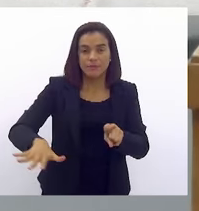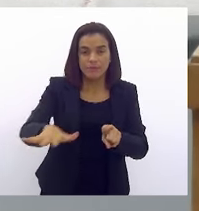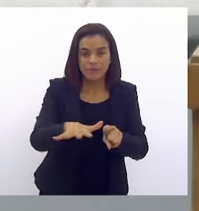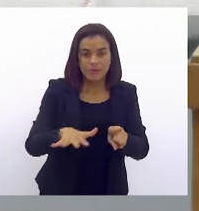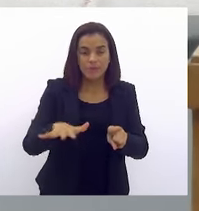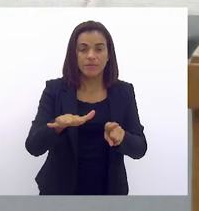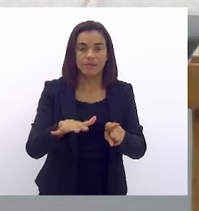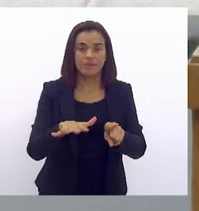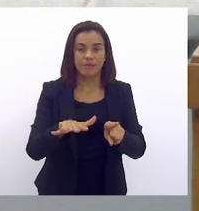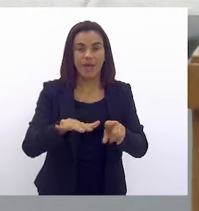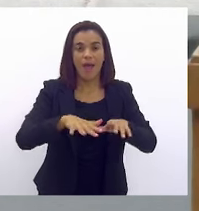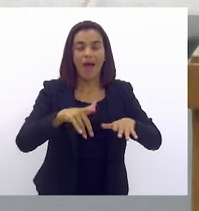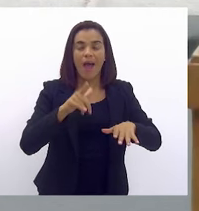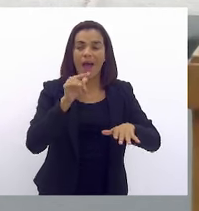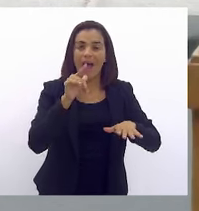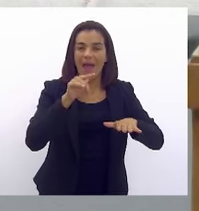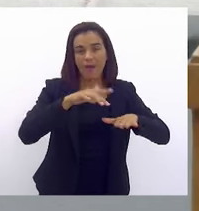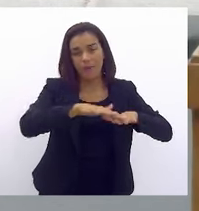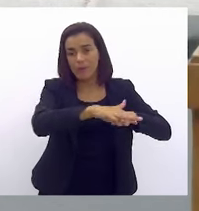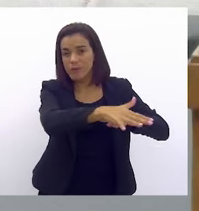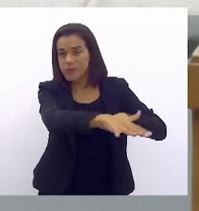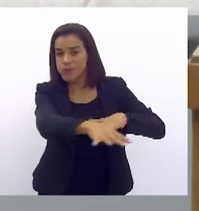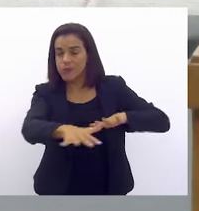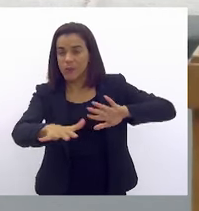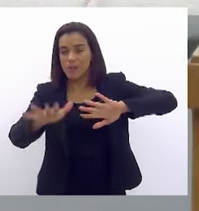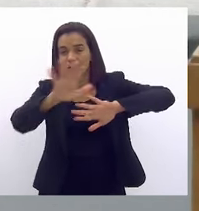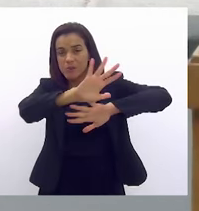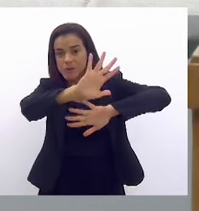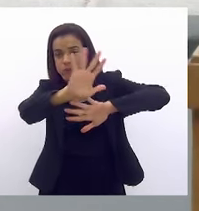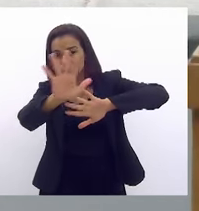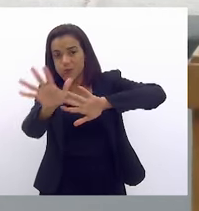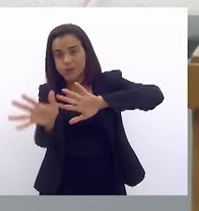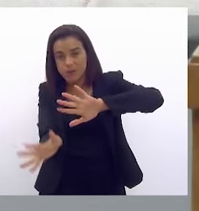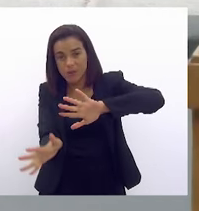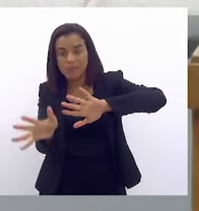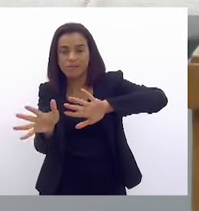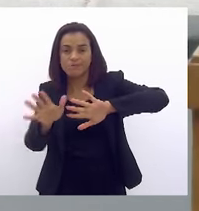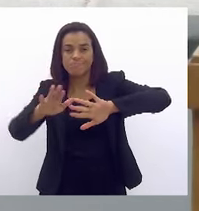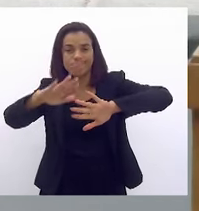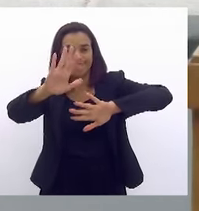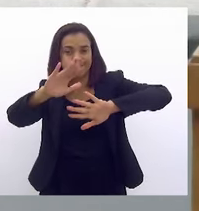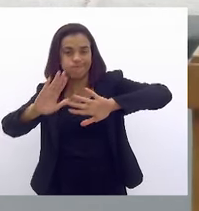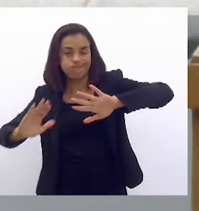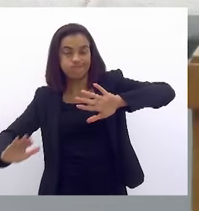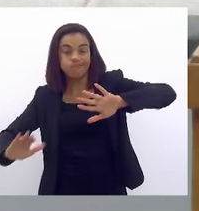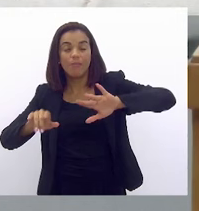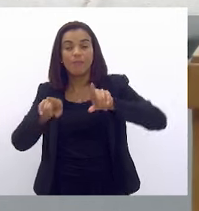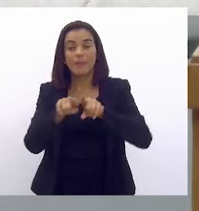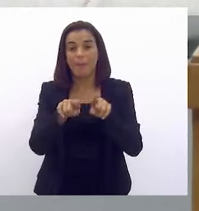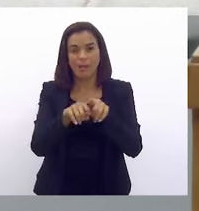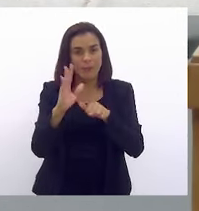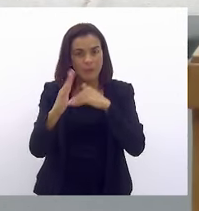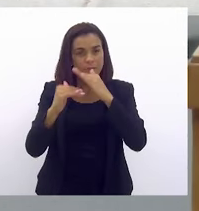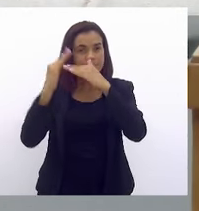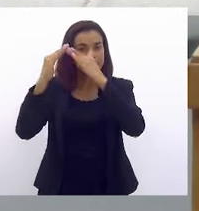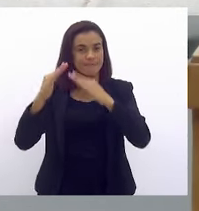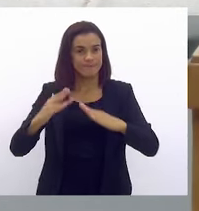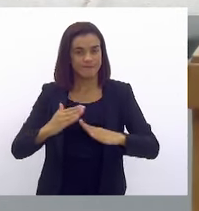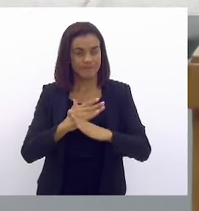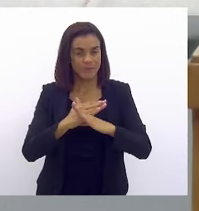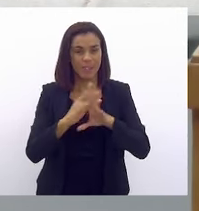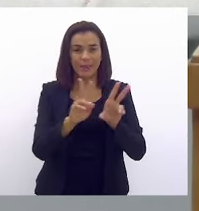nossa orla, aqui na cidade de Maricá. Nós estamos avançando aqui na cidade alguns